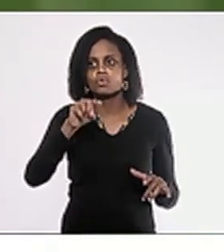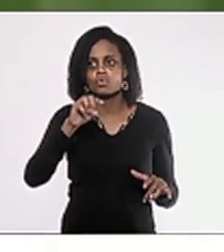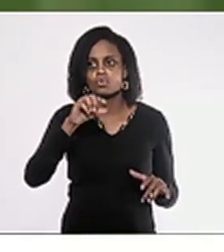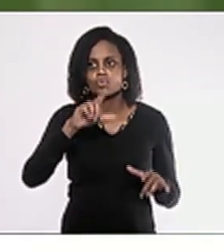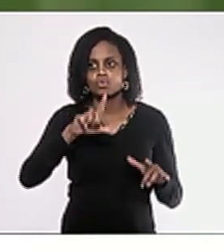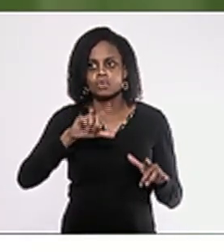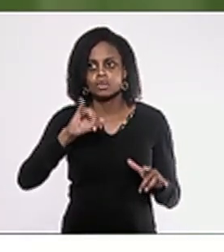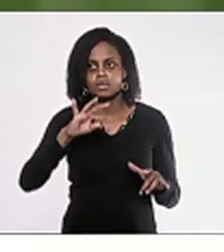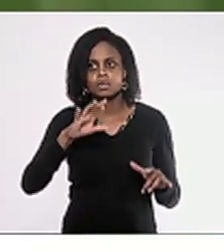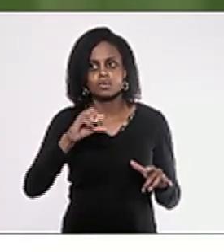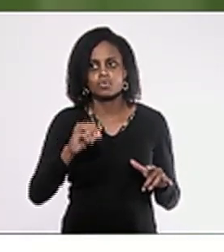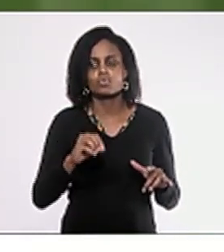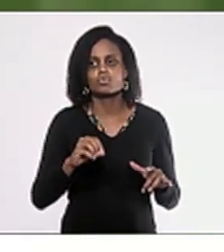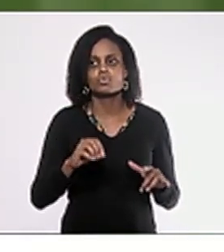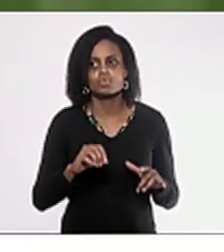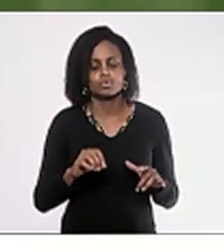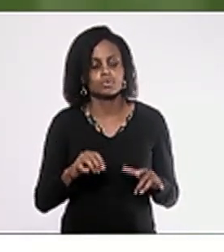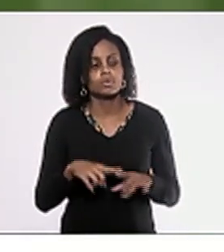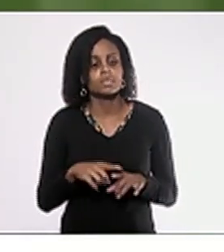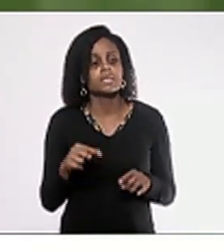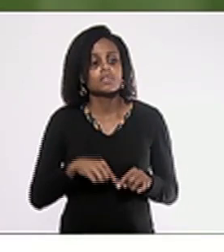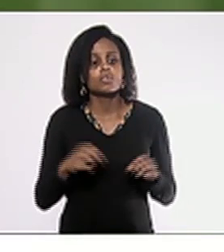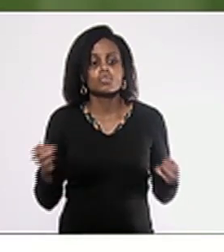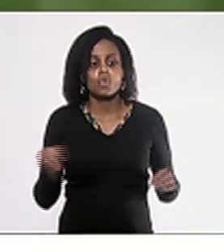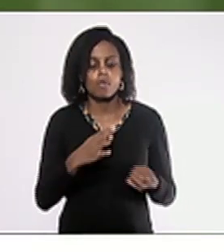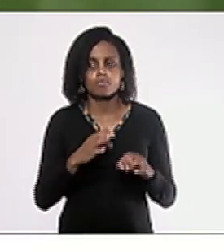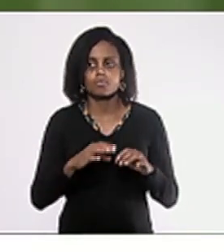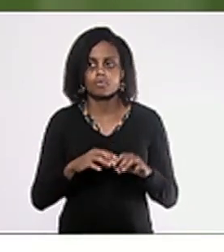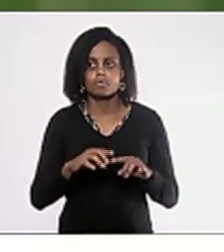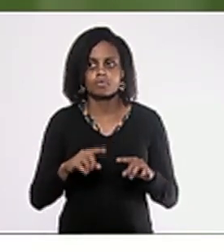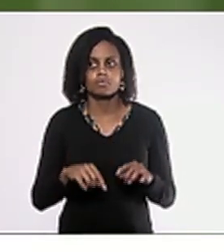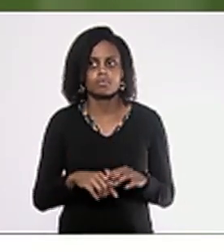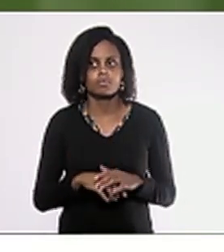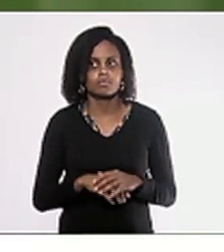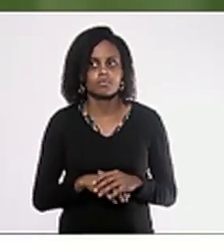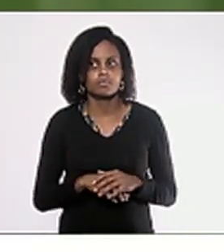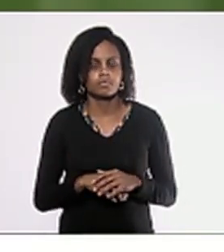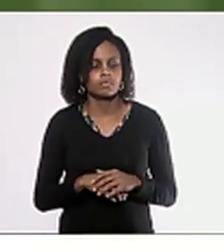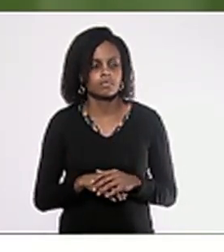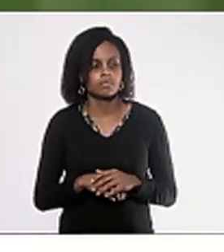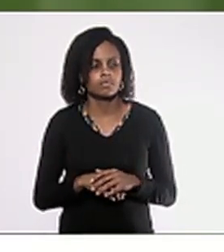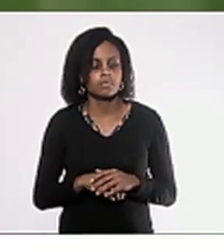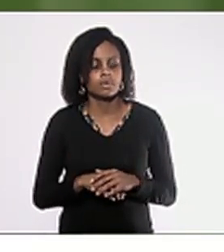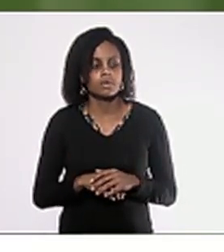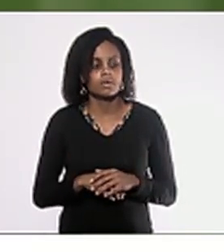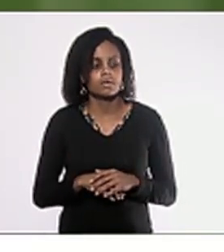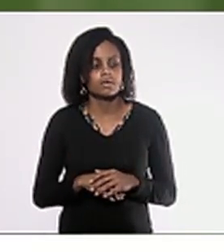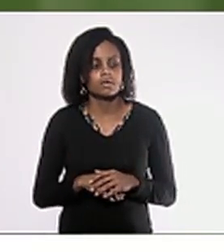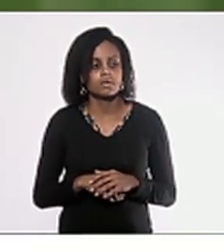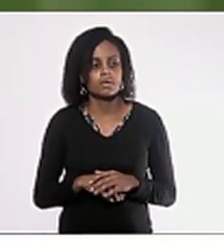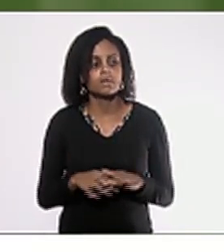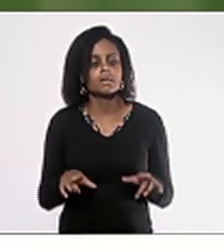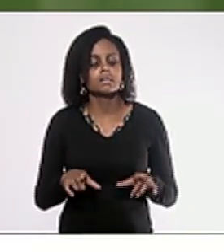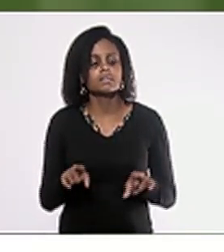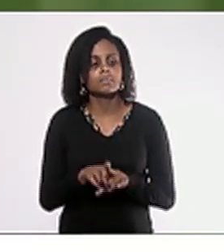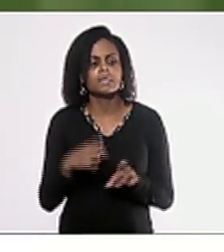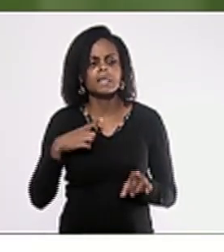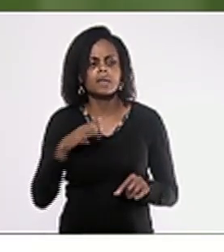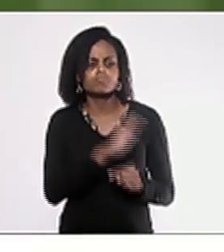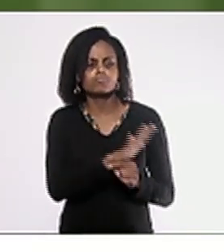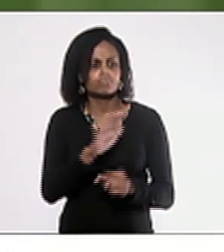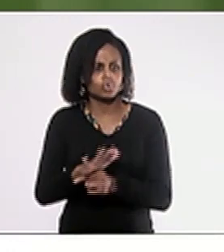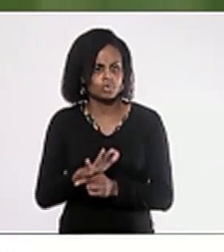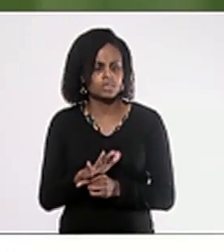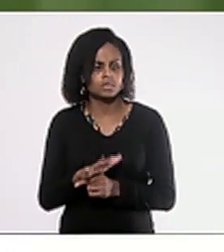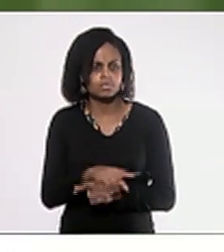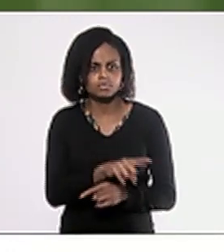quadrados para essa nova instalação. Nesse caso específico, está correta essa exigência? Existe respaldo legal para